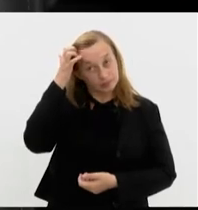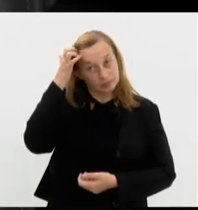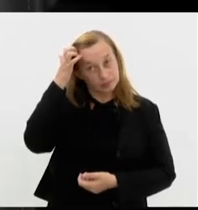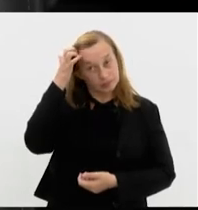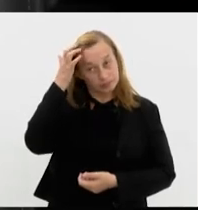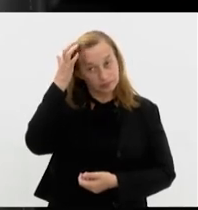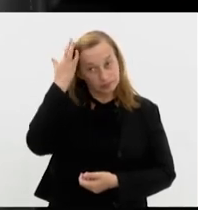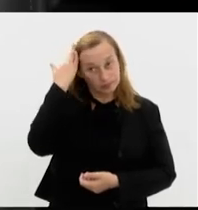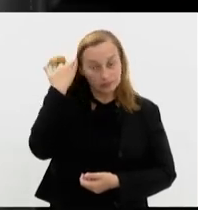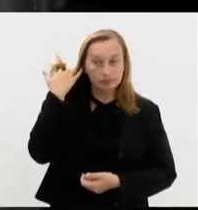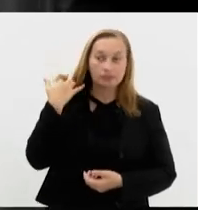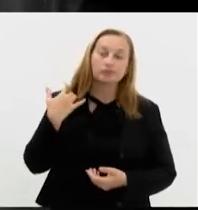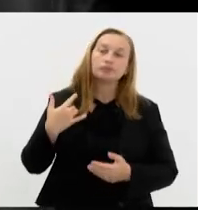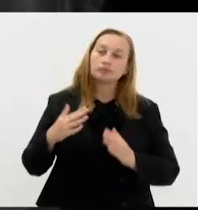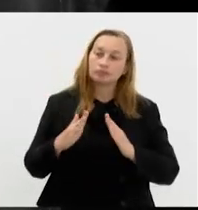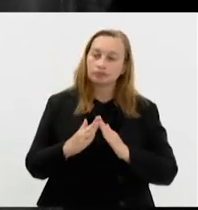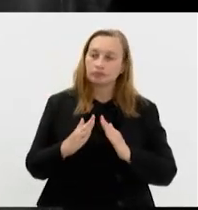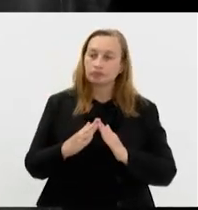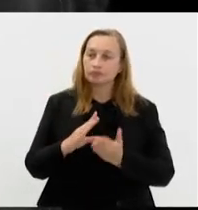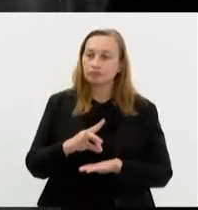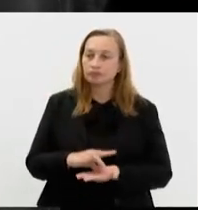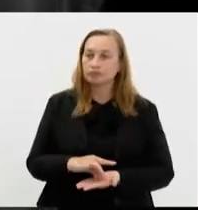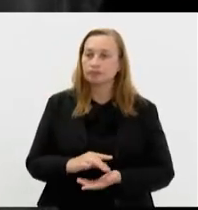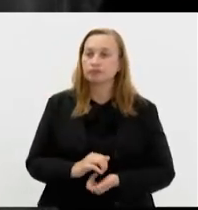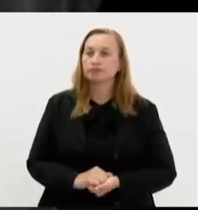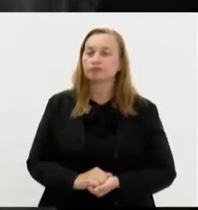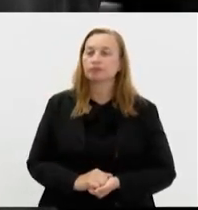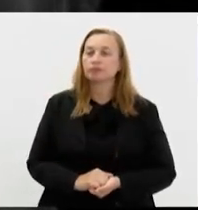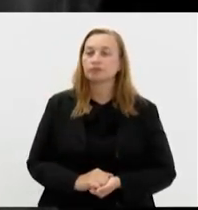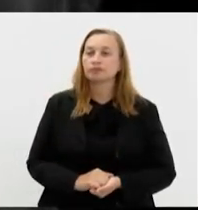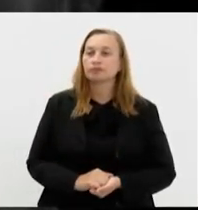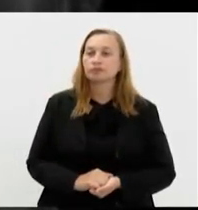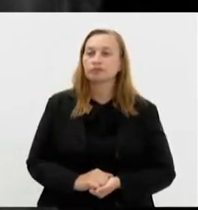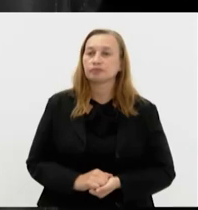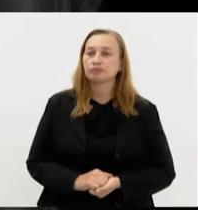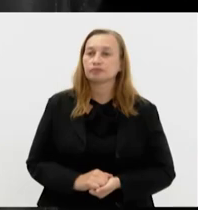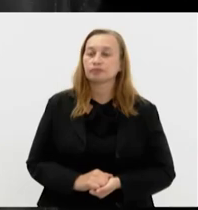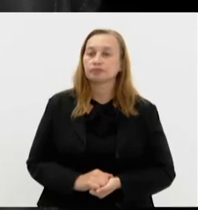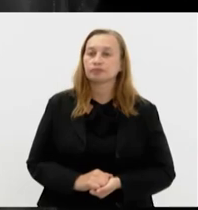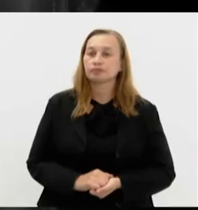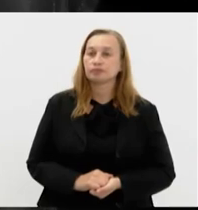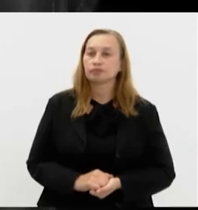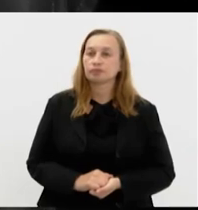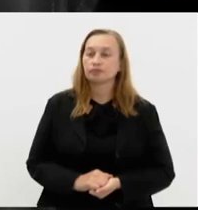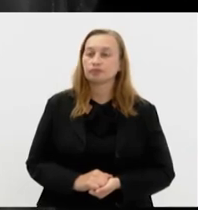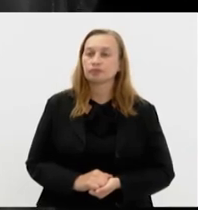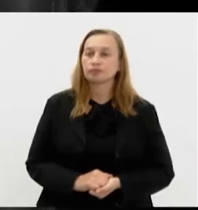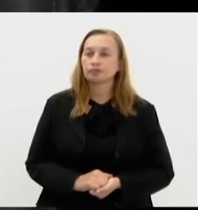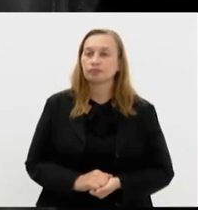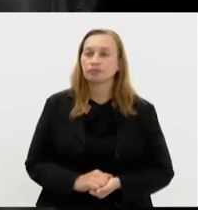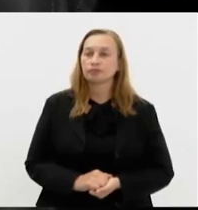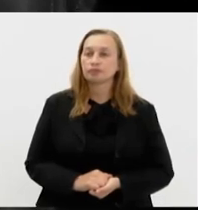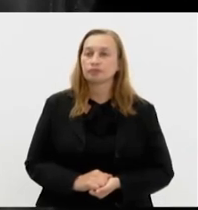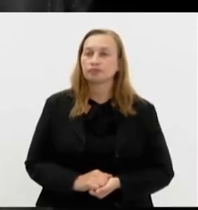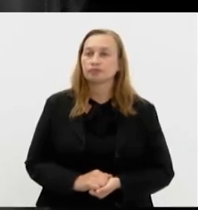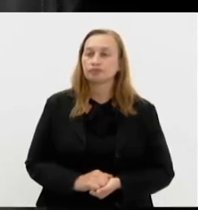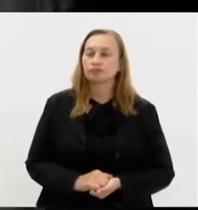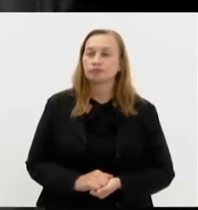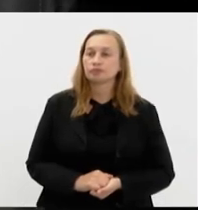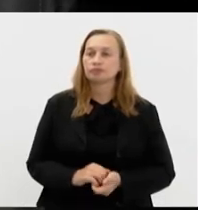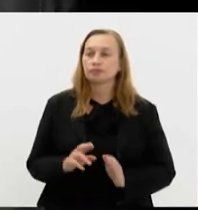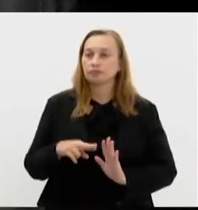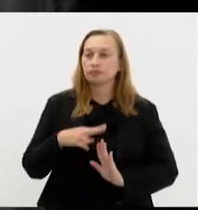cômodo da residência oficial num ambiente neutro portanto ainda a